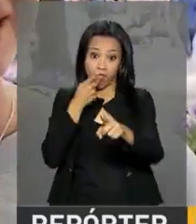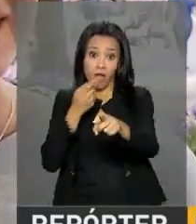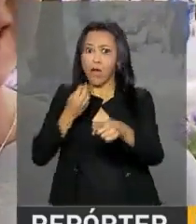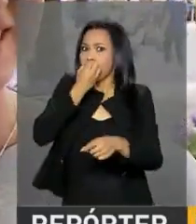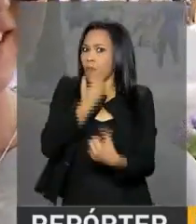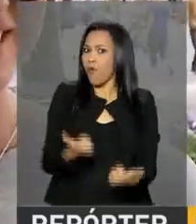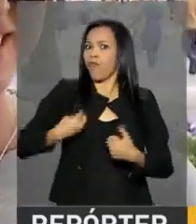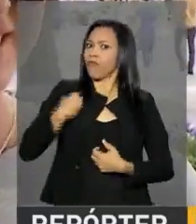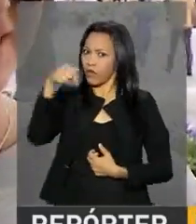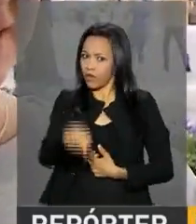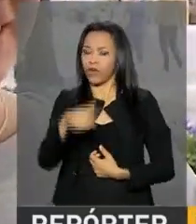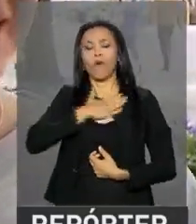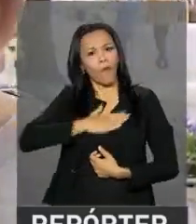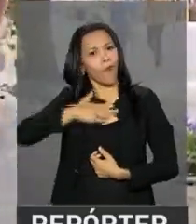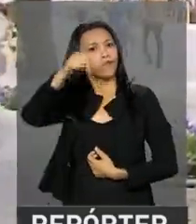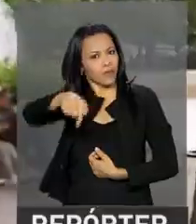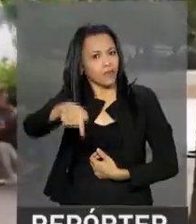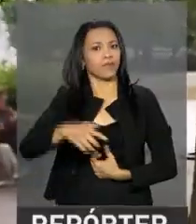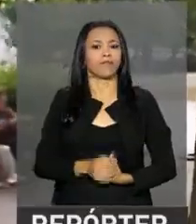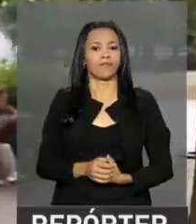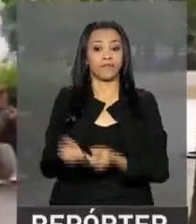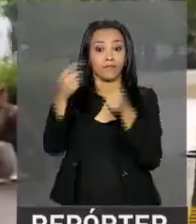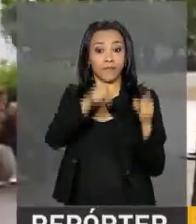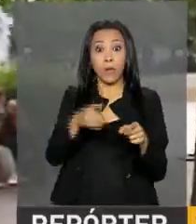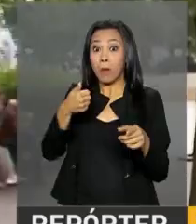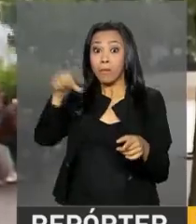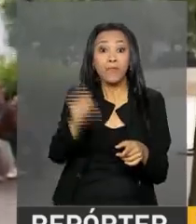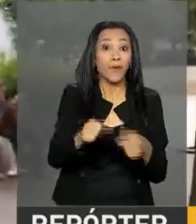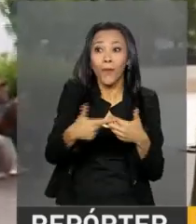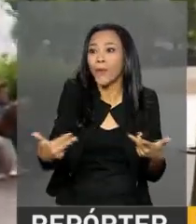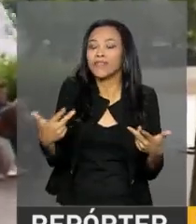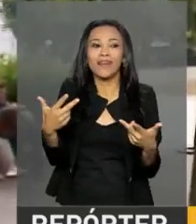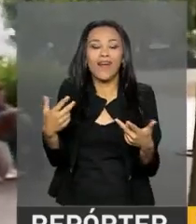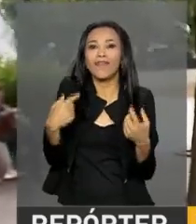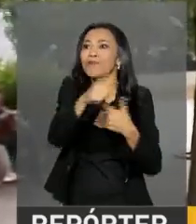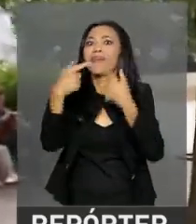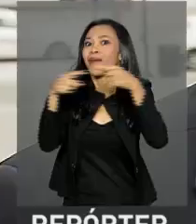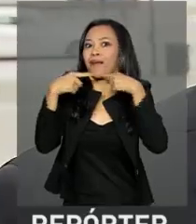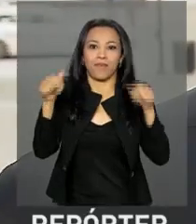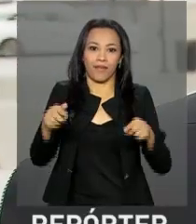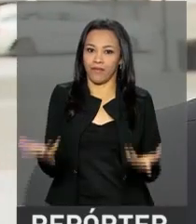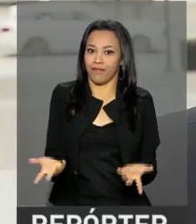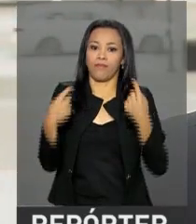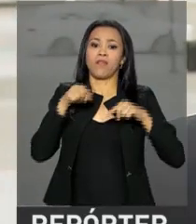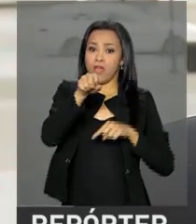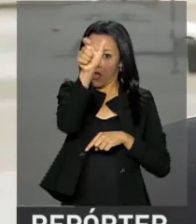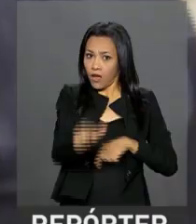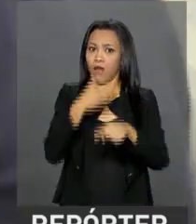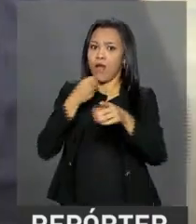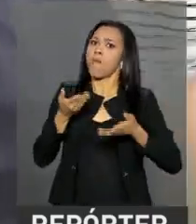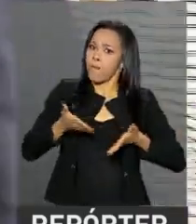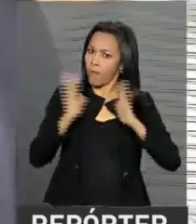viver na Noruega. Eu gosto muito daqui. A pior coisa de viver na Noruega é não ter do que reclamar. Este brasileiro mora